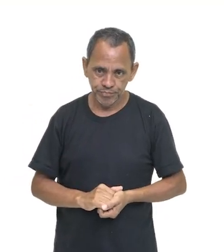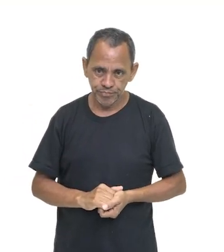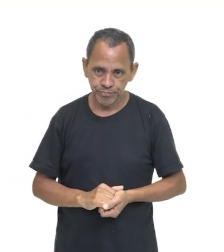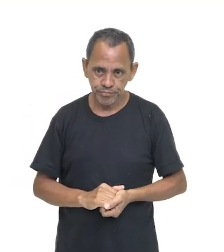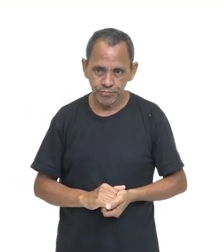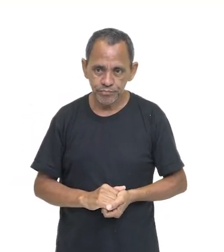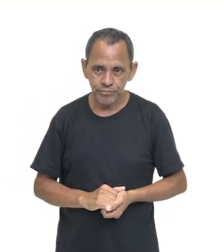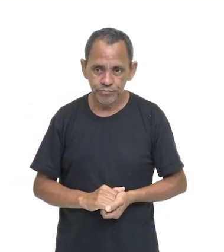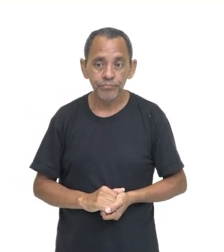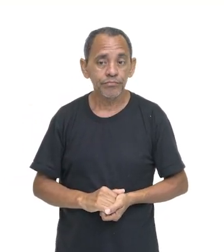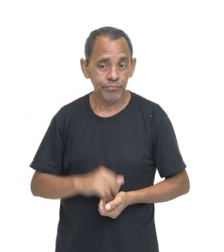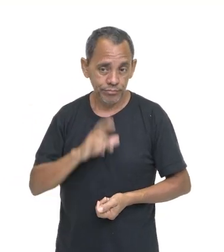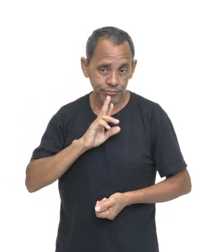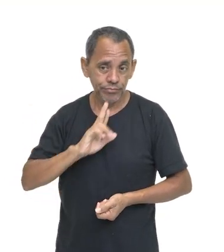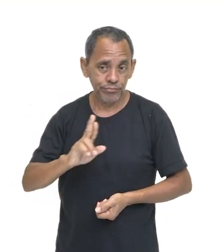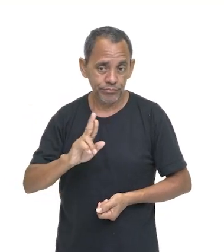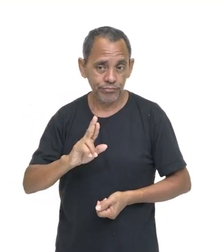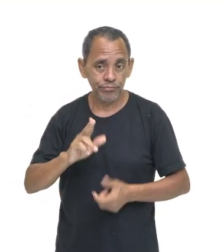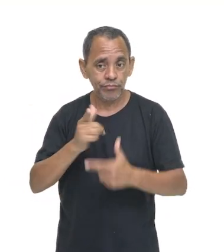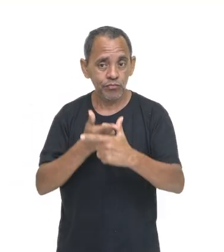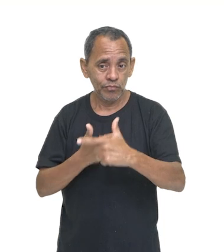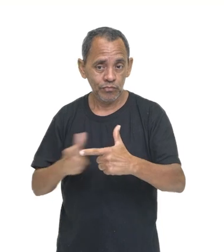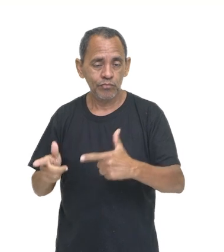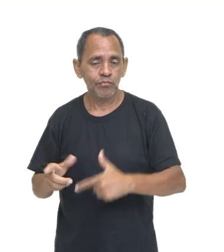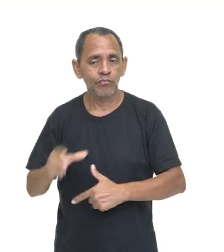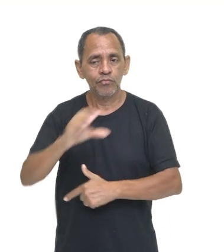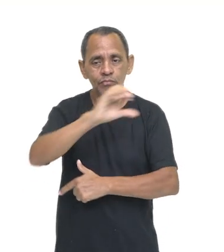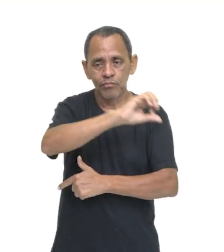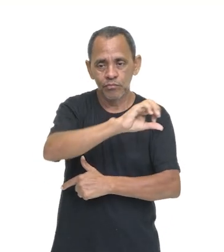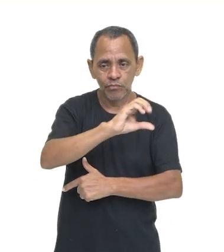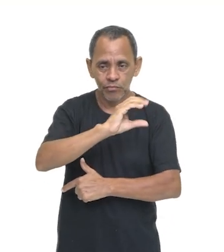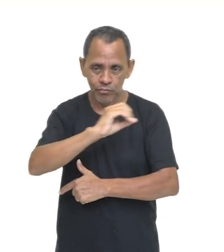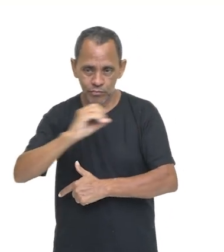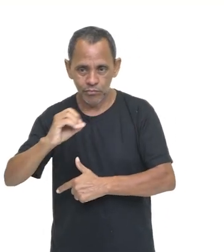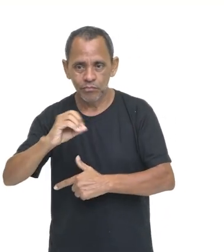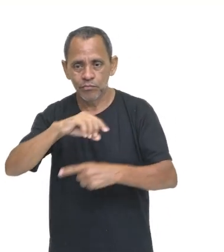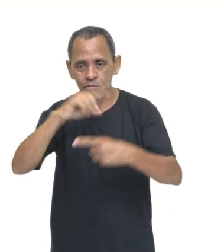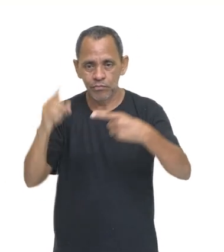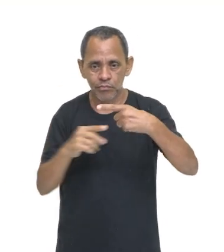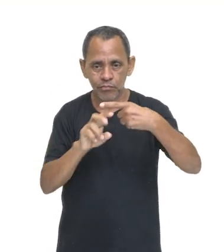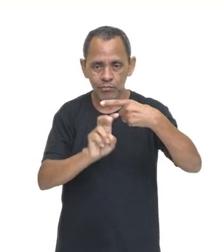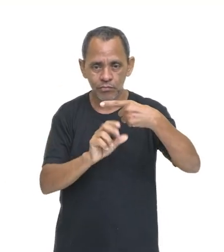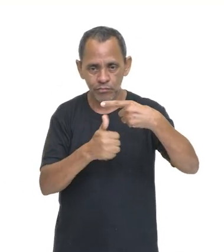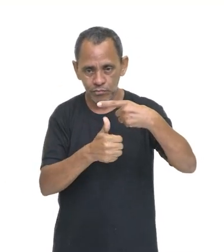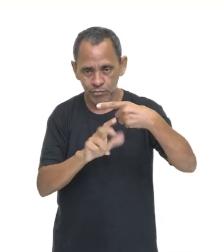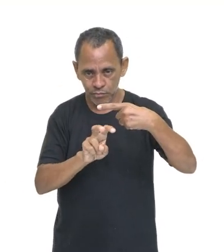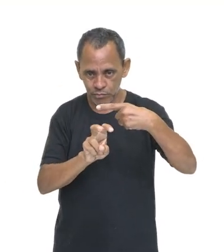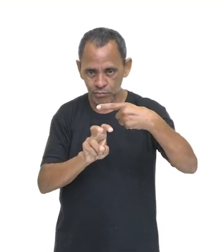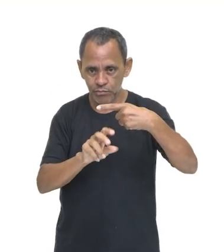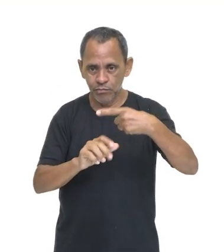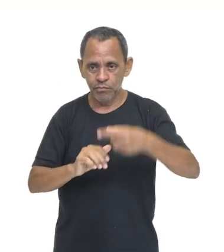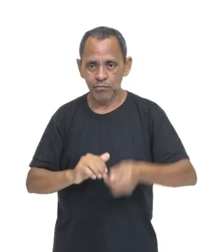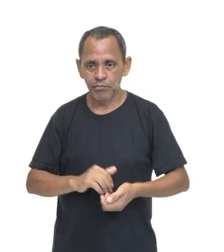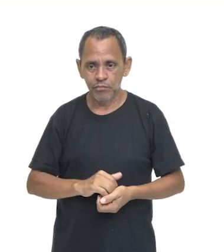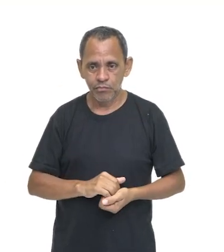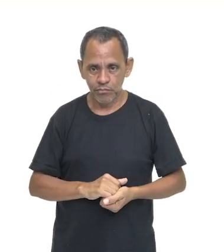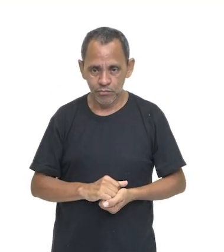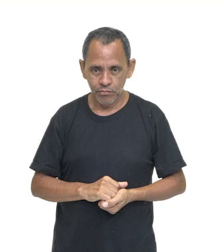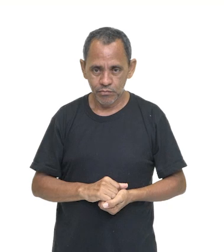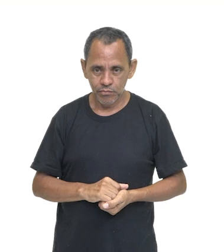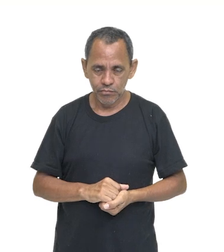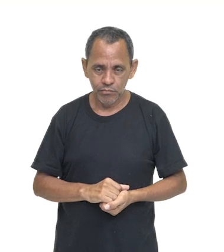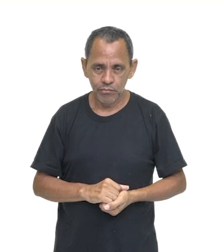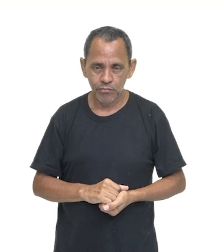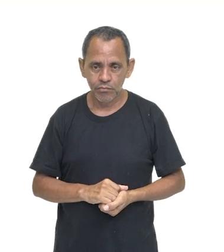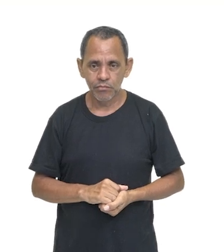Esse é o resultado da divisão de 9.000 dividido por 15, certo?